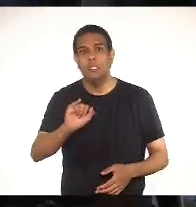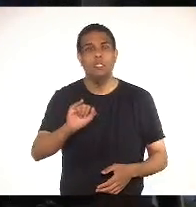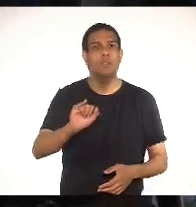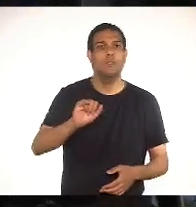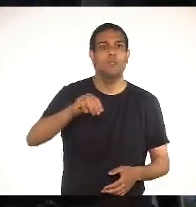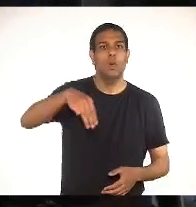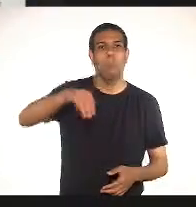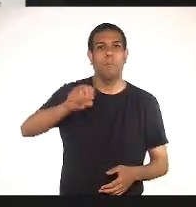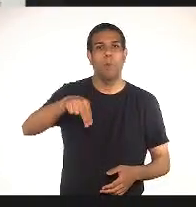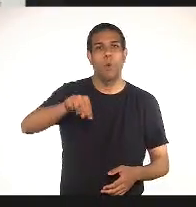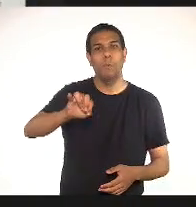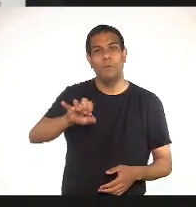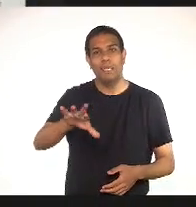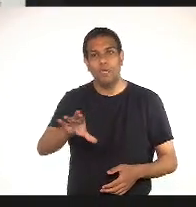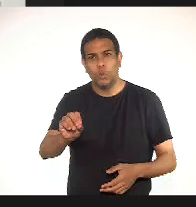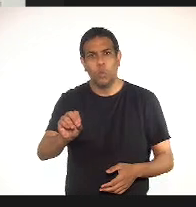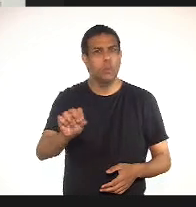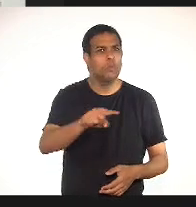Monteiro.